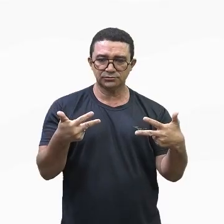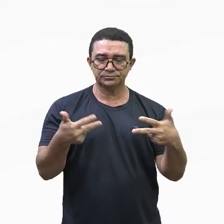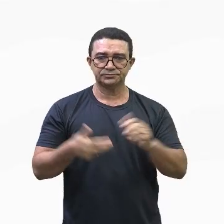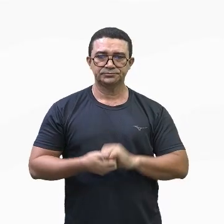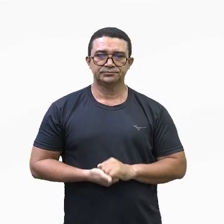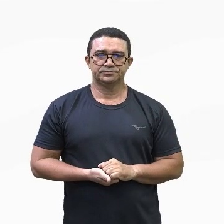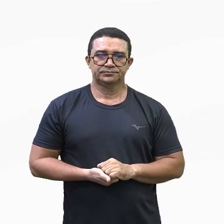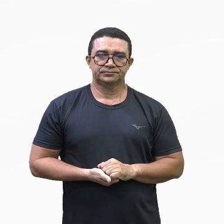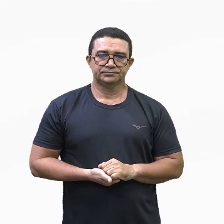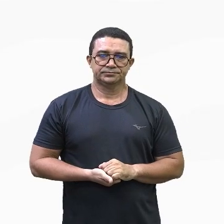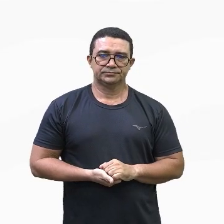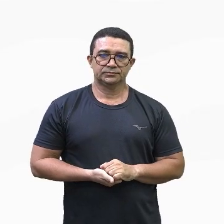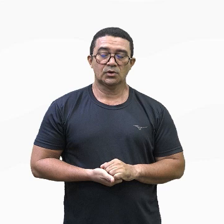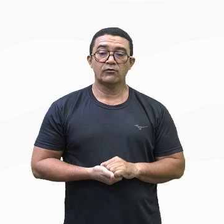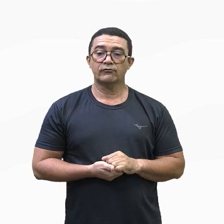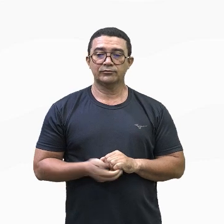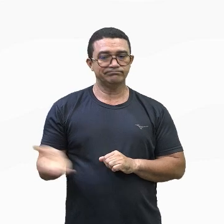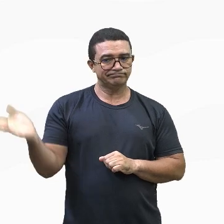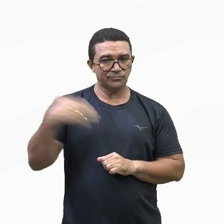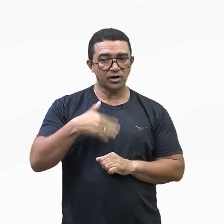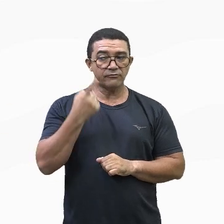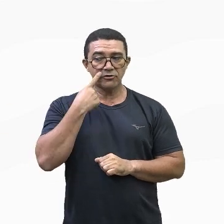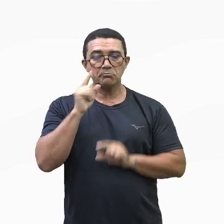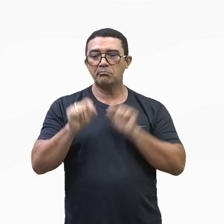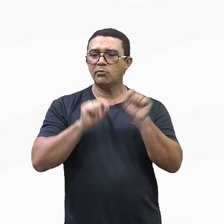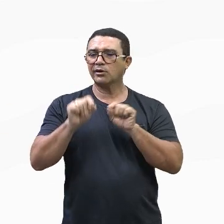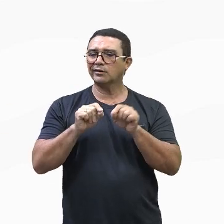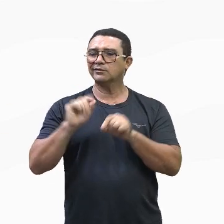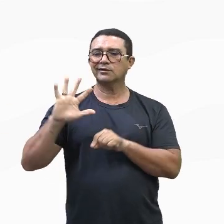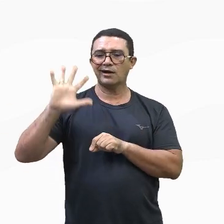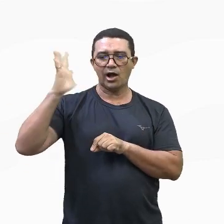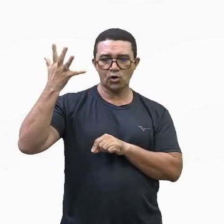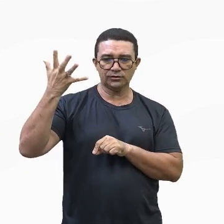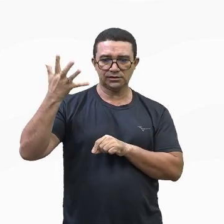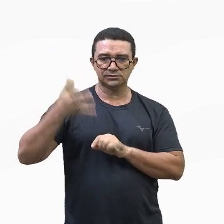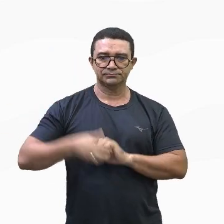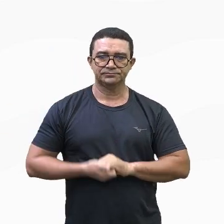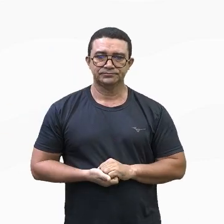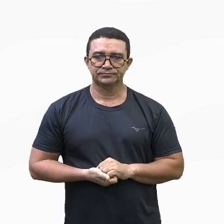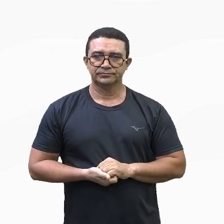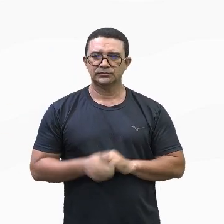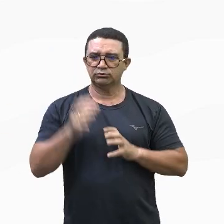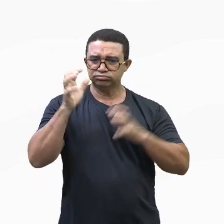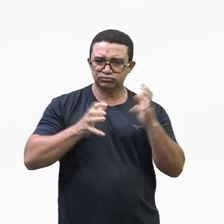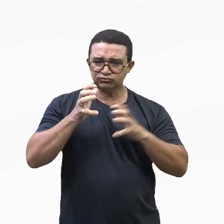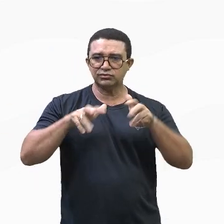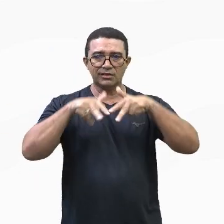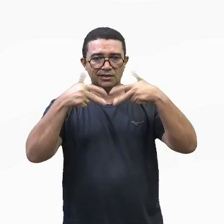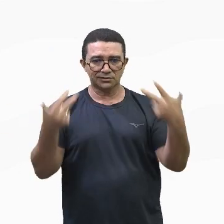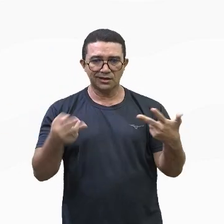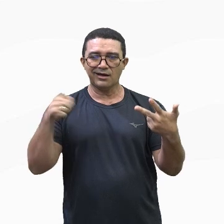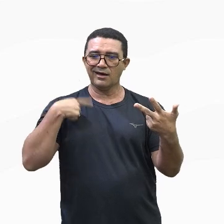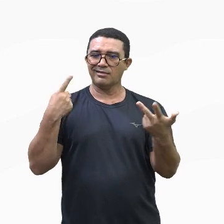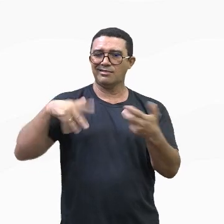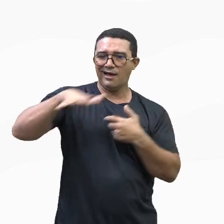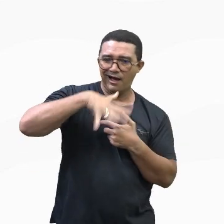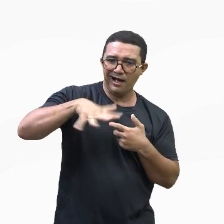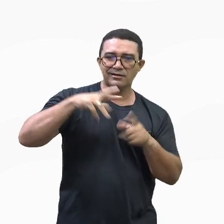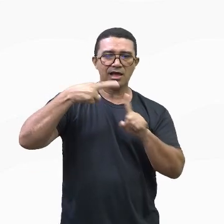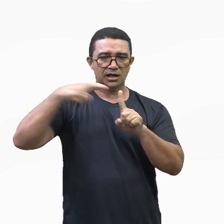comigo, vamos descobrir o porquê que isso acontece. Os conflitos étnicos envolvem questões